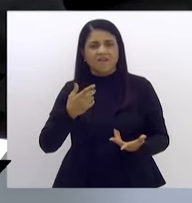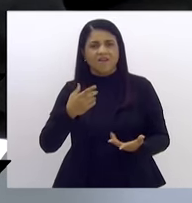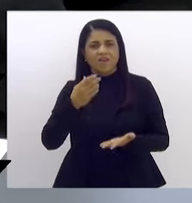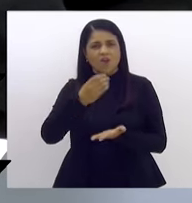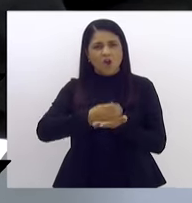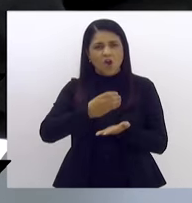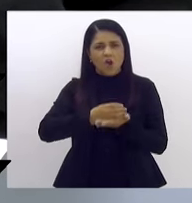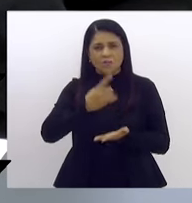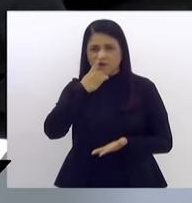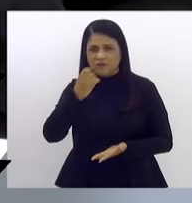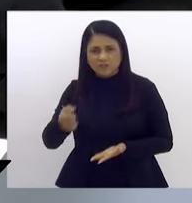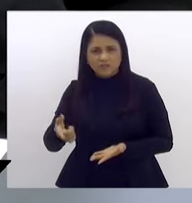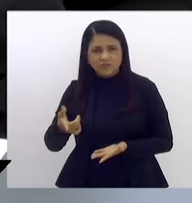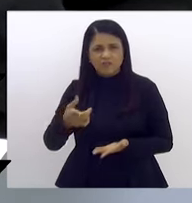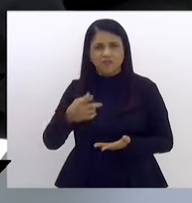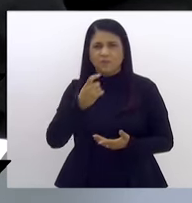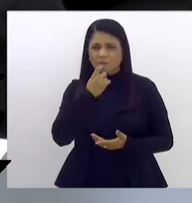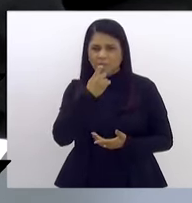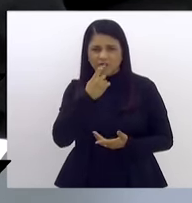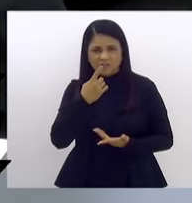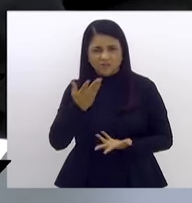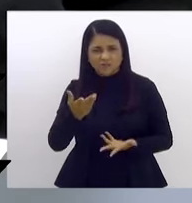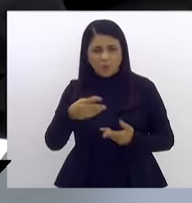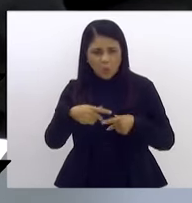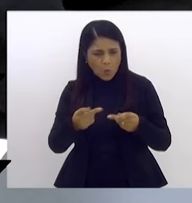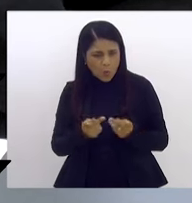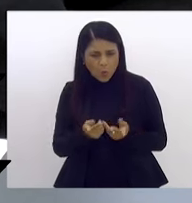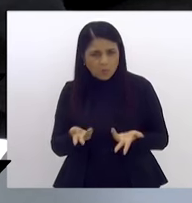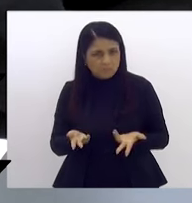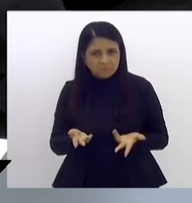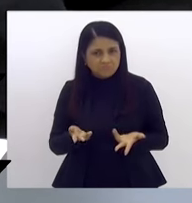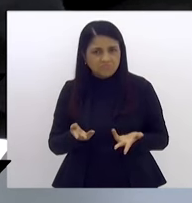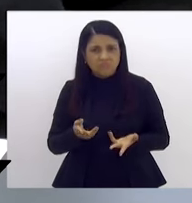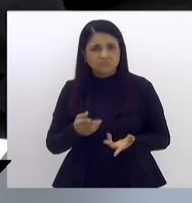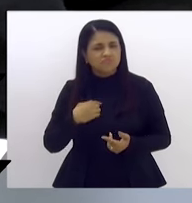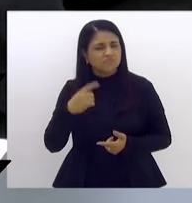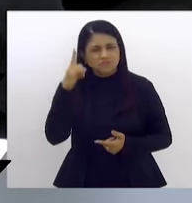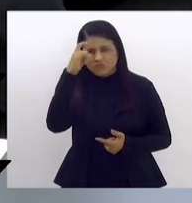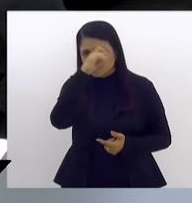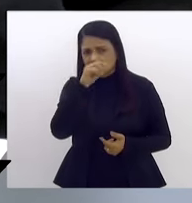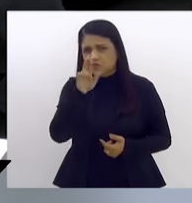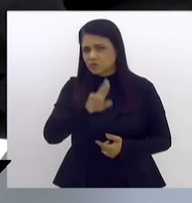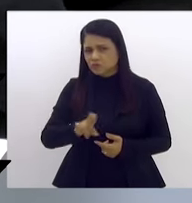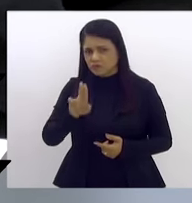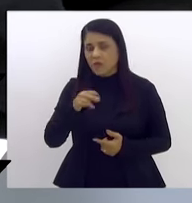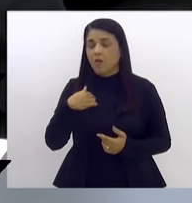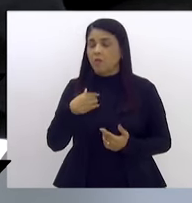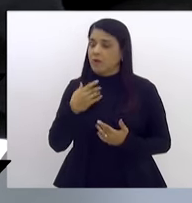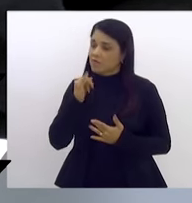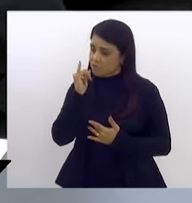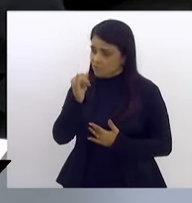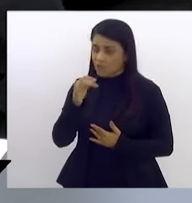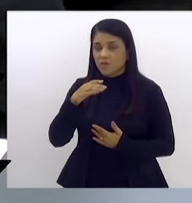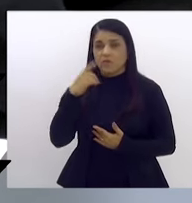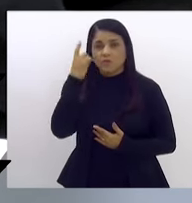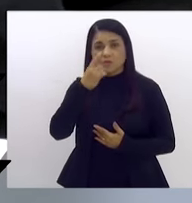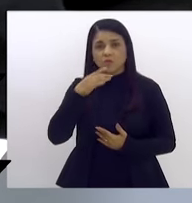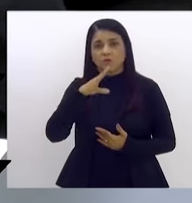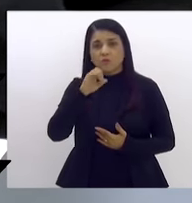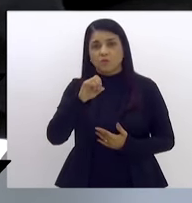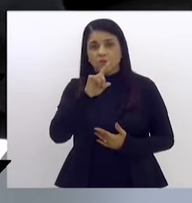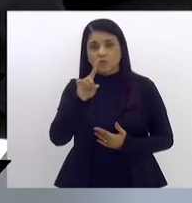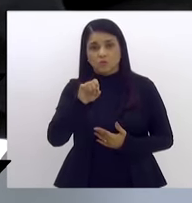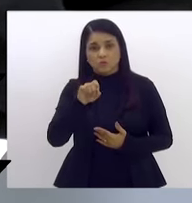descartável Então eu queria ponderar com o deputado eh cozolino que levanta uma preocupação